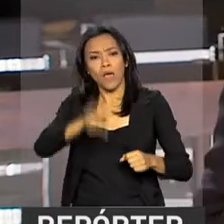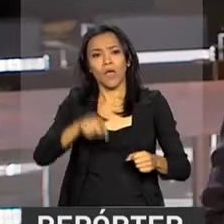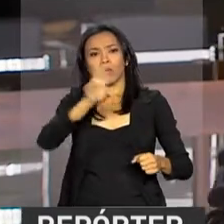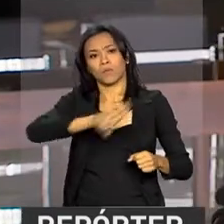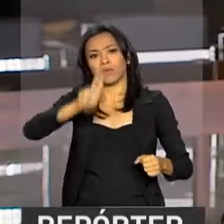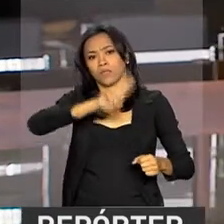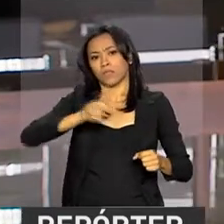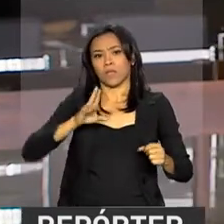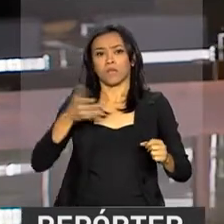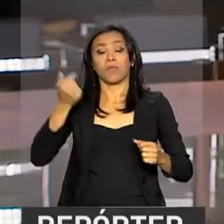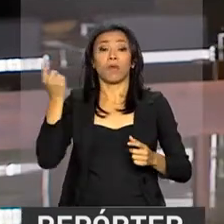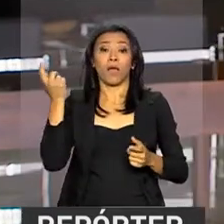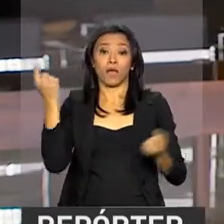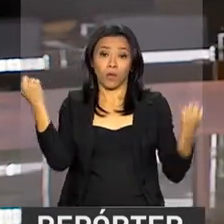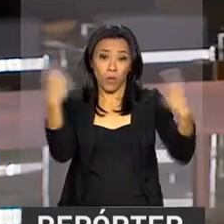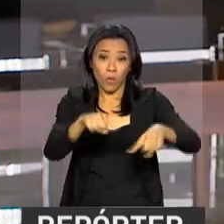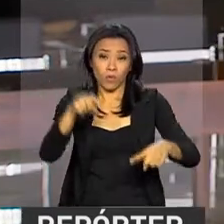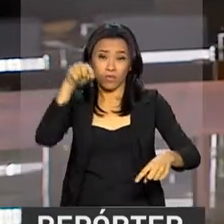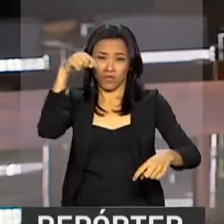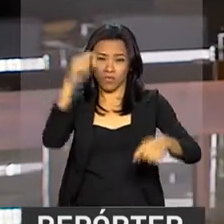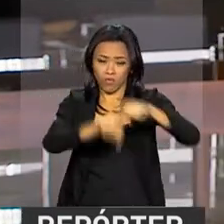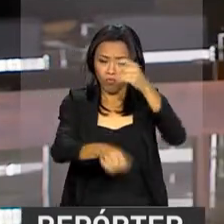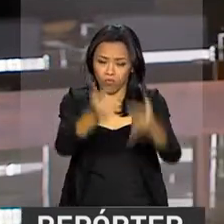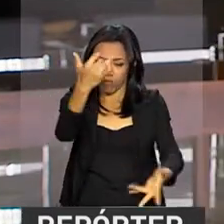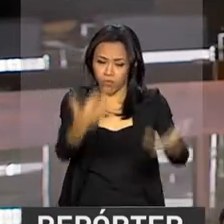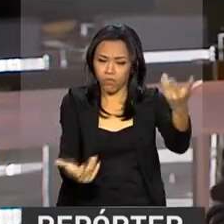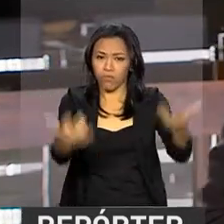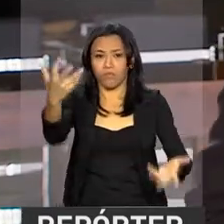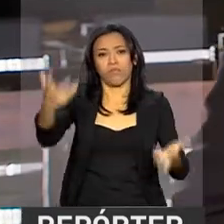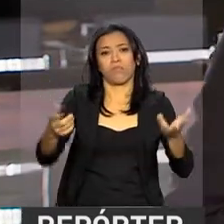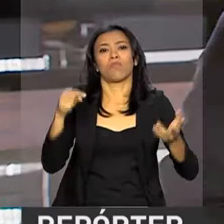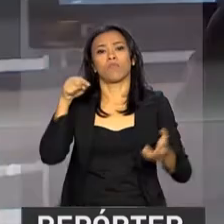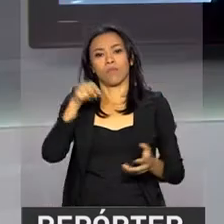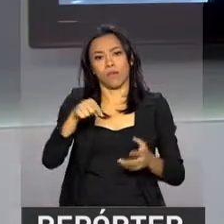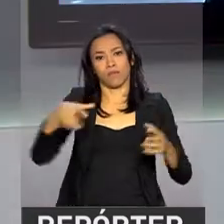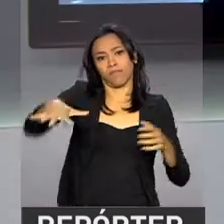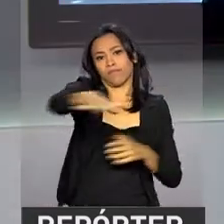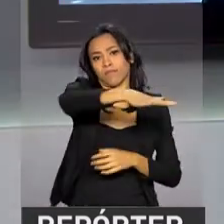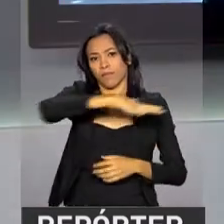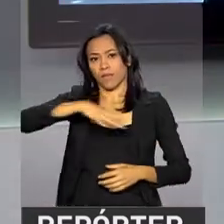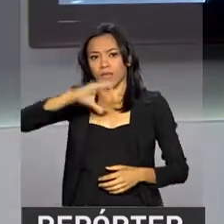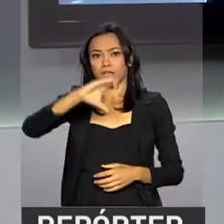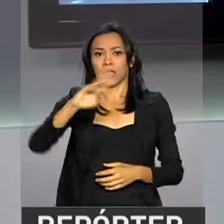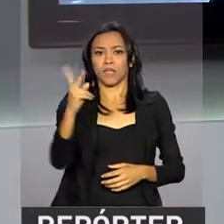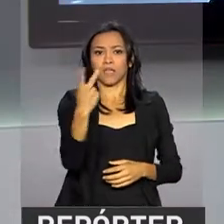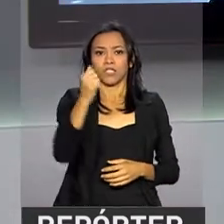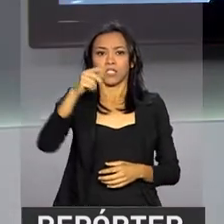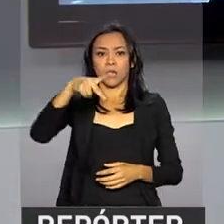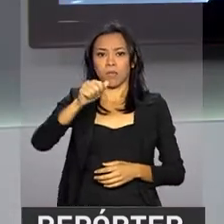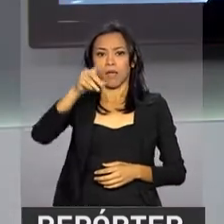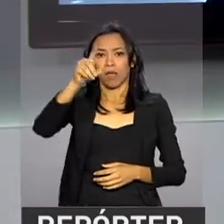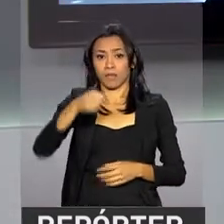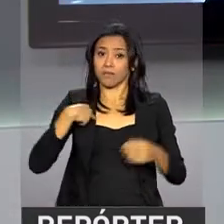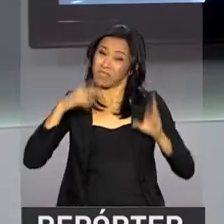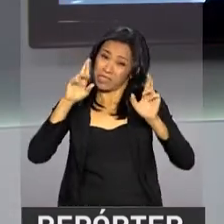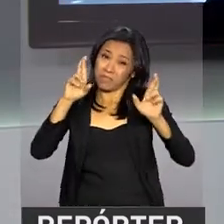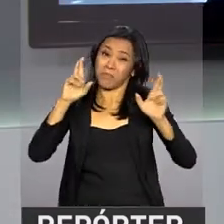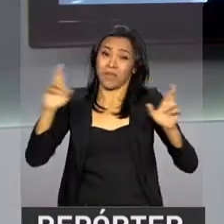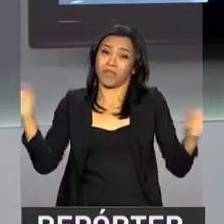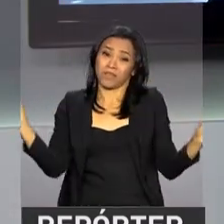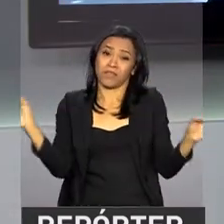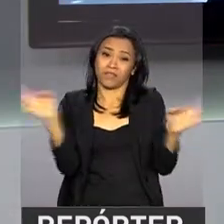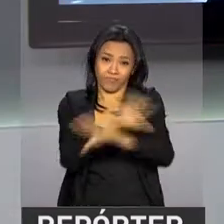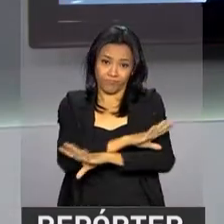para o combate ao incêndio na chapada dos veadeiros thaissa obrigada mar pelas informações a gente espera que sim sempre seja